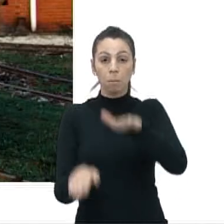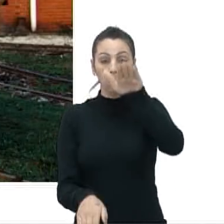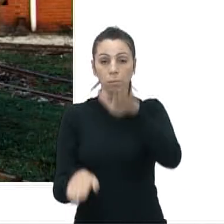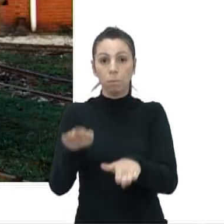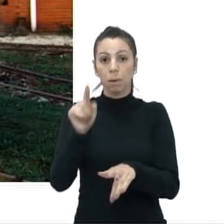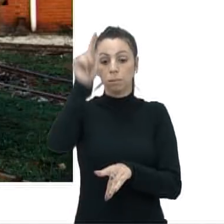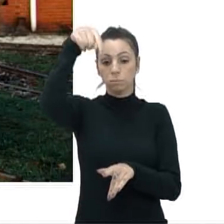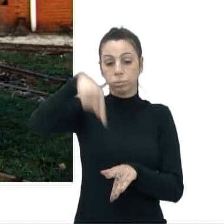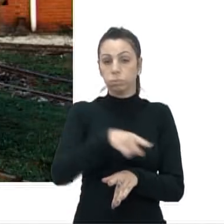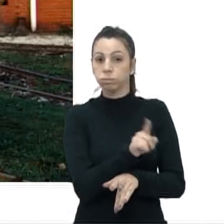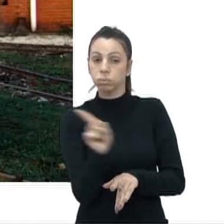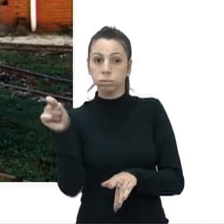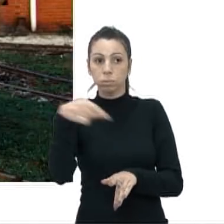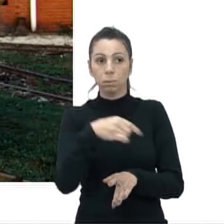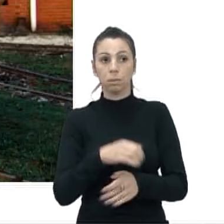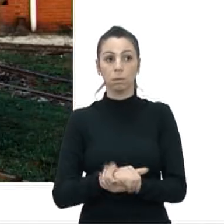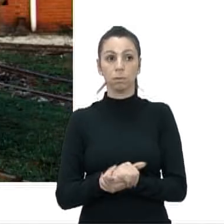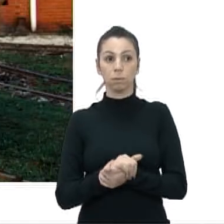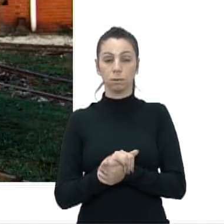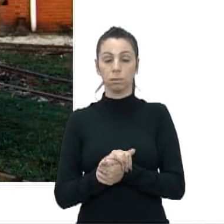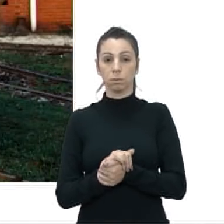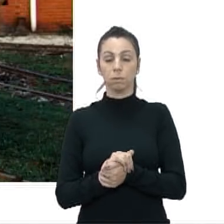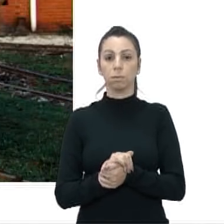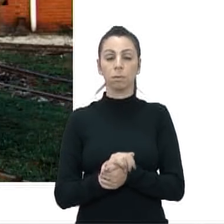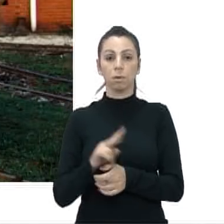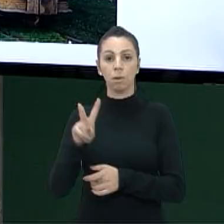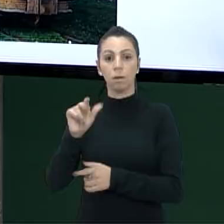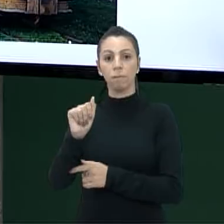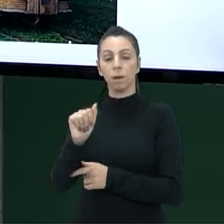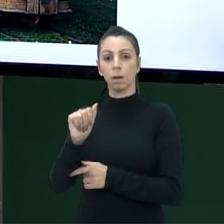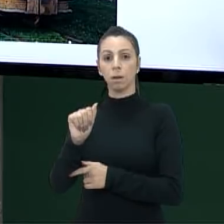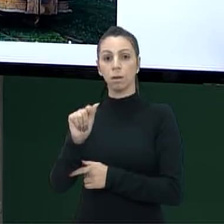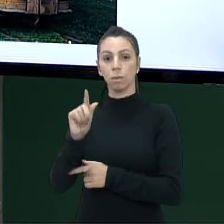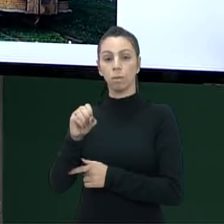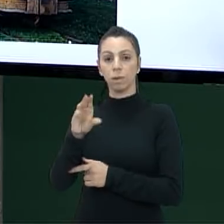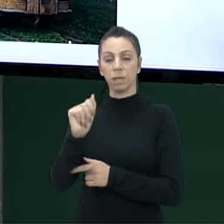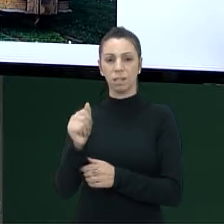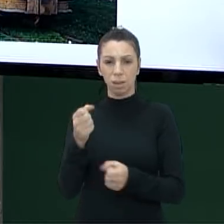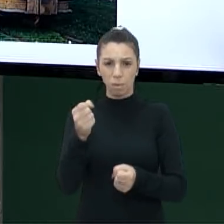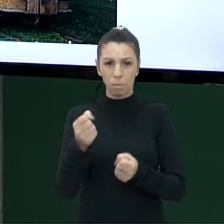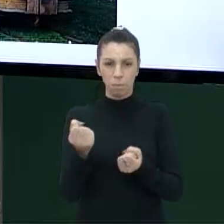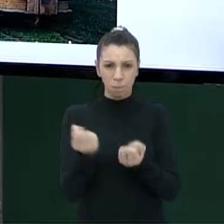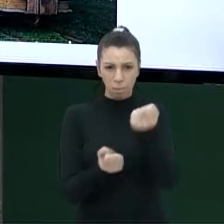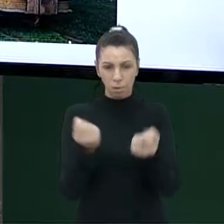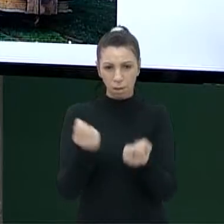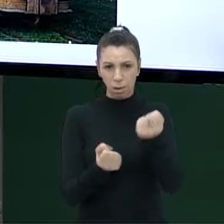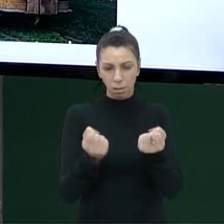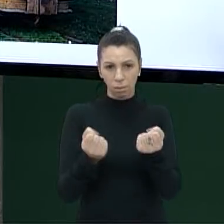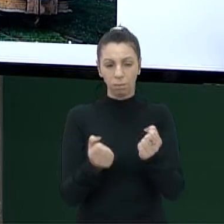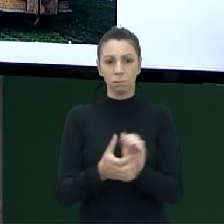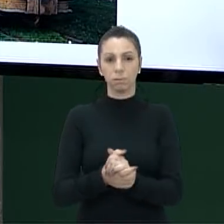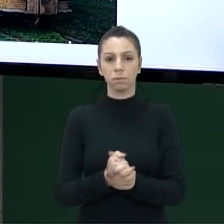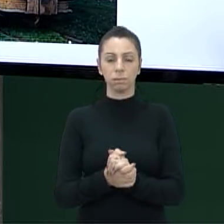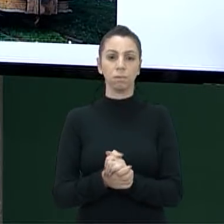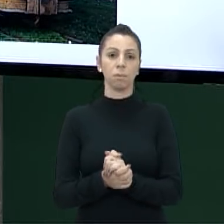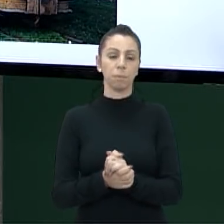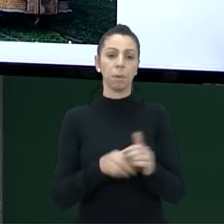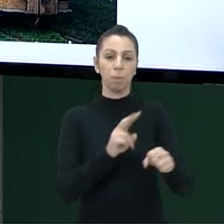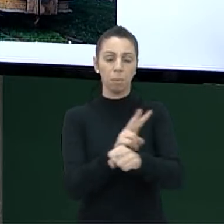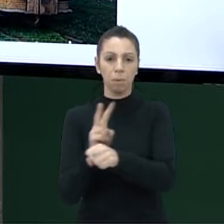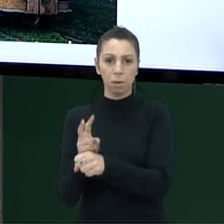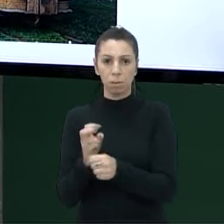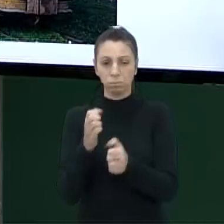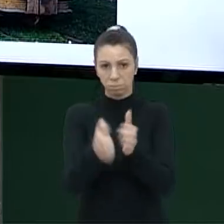vagonete. Certo? Então, o vagonete é um carrinho, entre aspas, né, utilizado para poder fazer manutenção, alguma coisa assim na parte